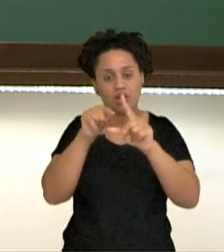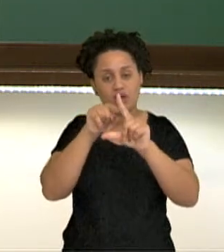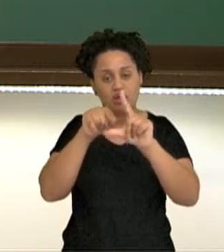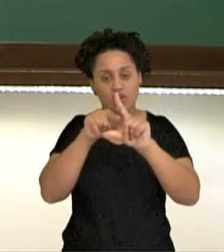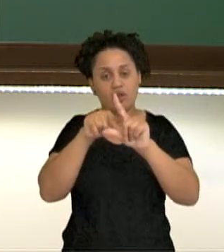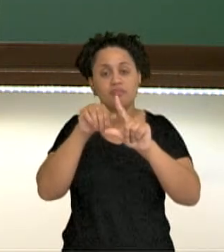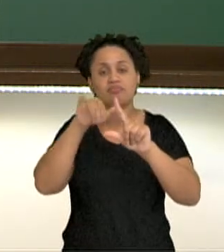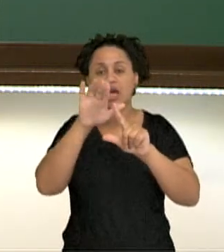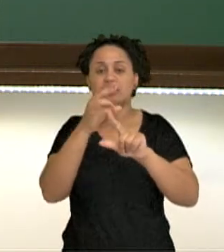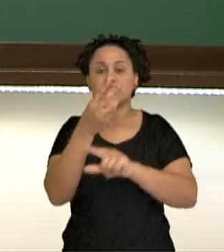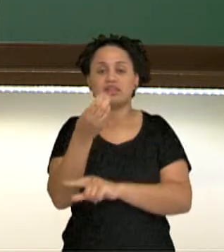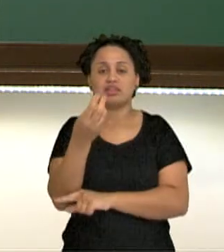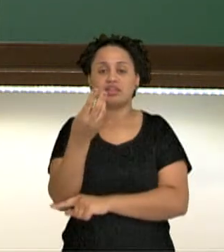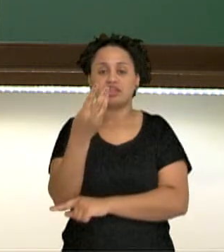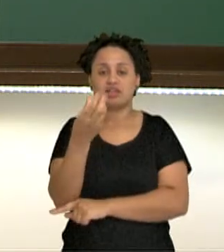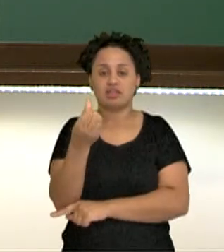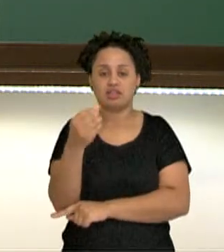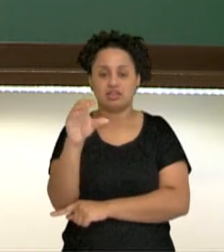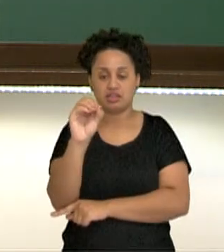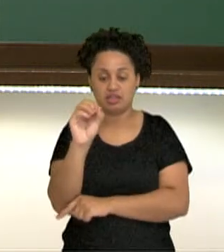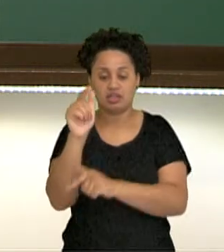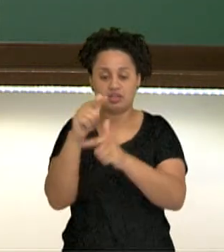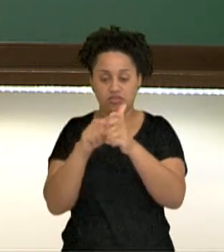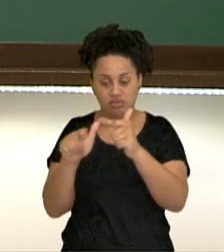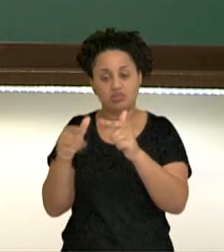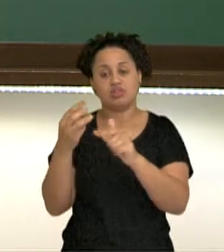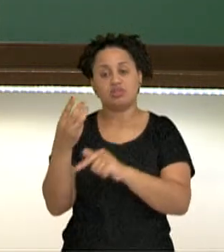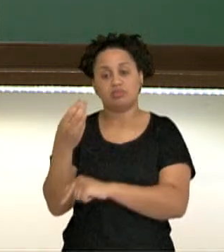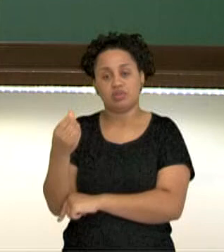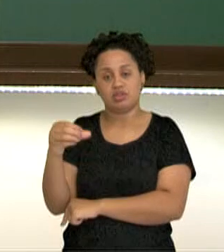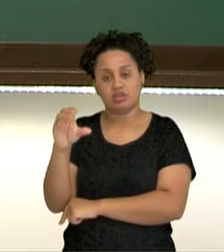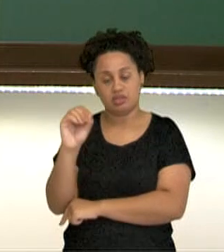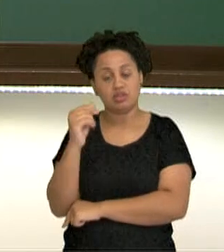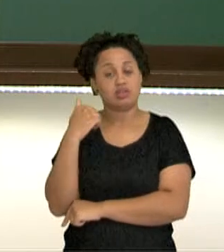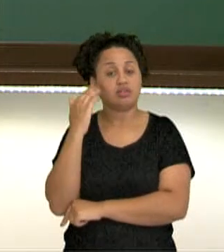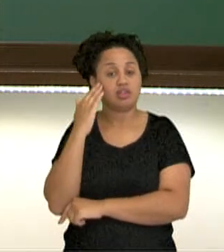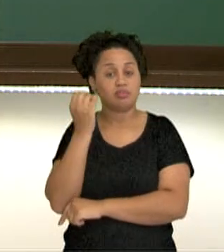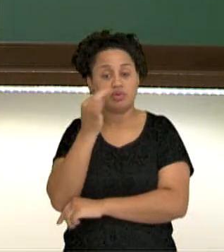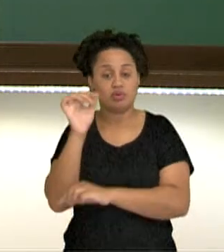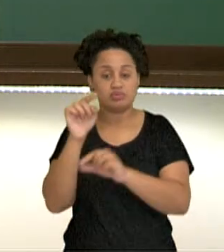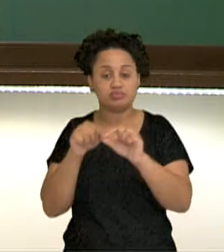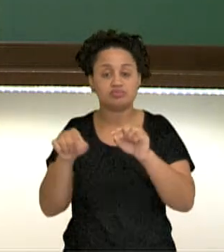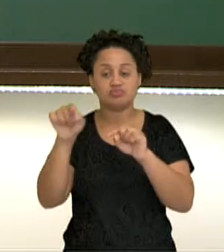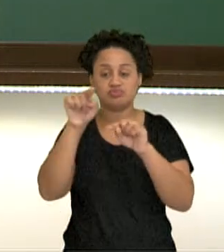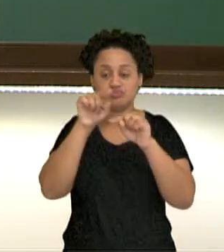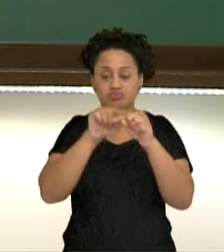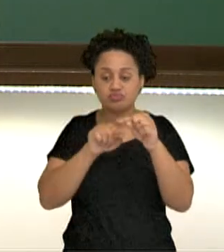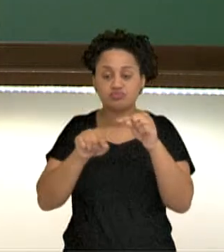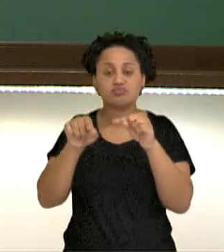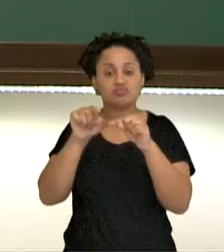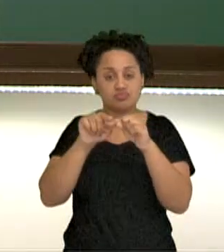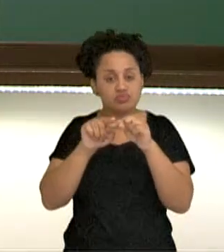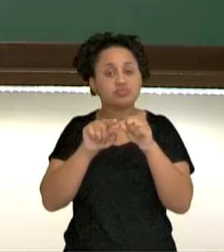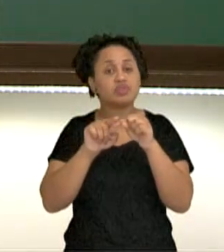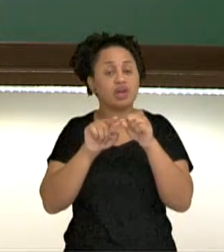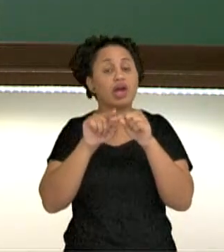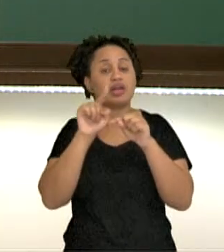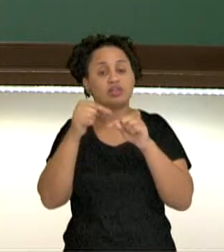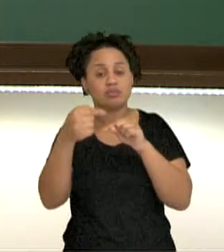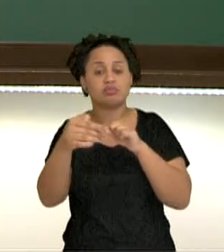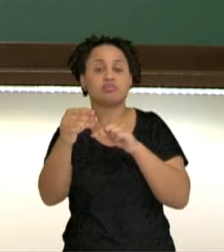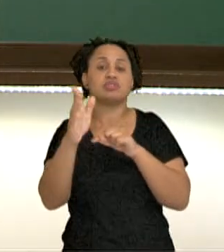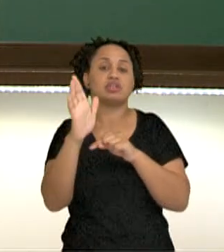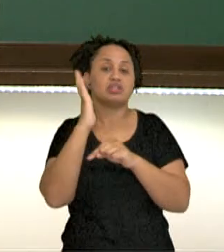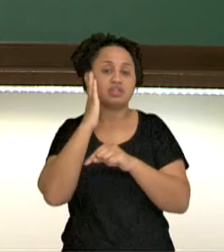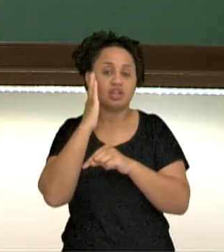360 por 360, você vai descobrir quantas voltas ele deu na circunferência, pega o resto e você tem a tua primeira